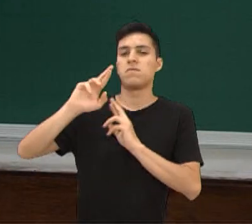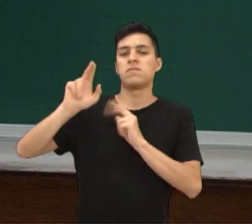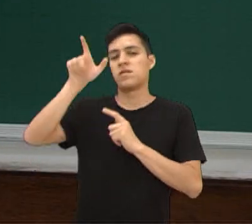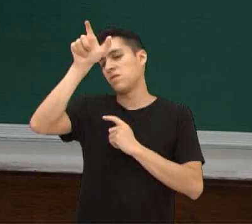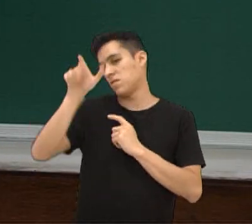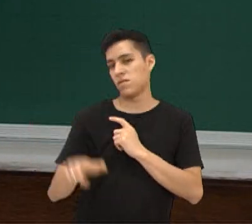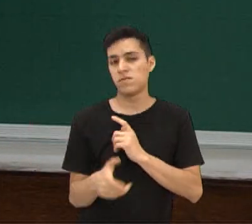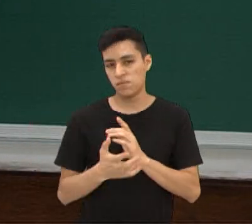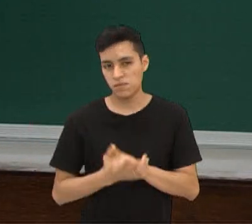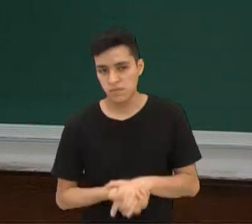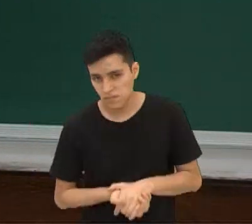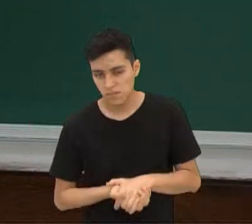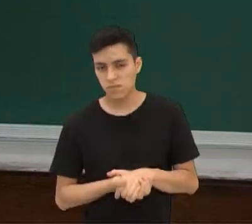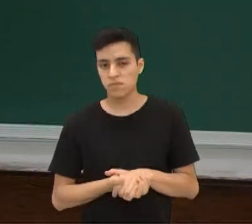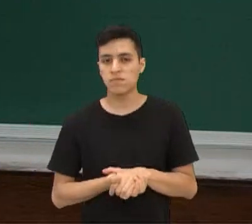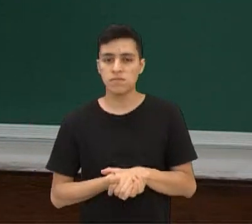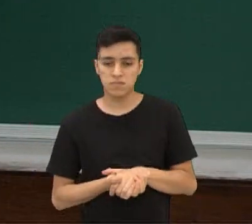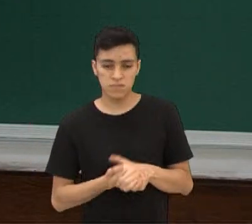Alguns